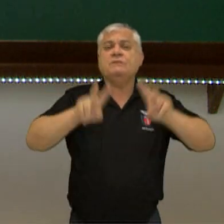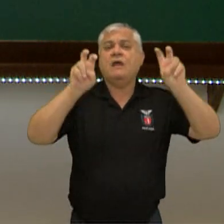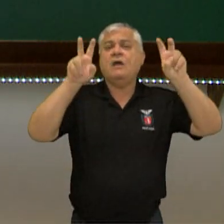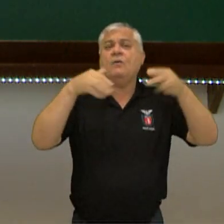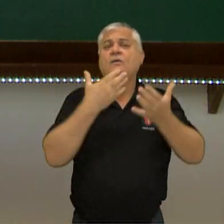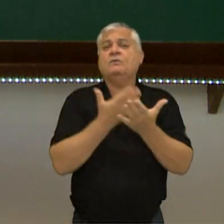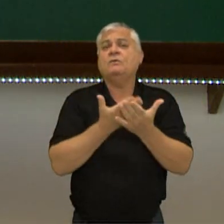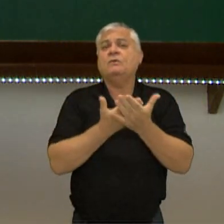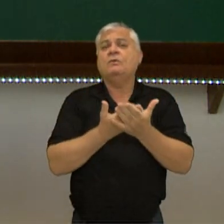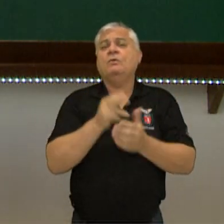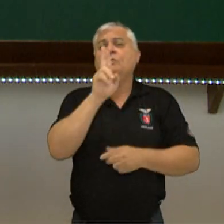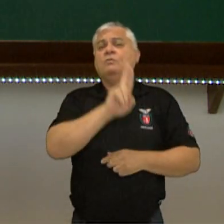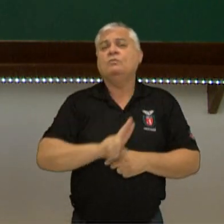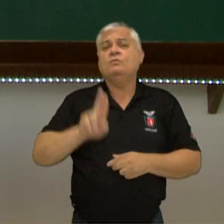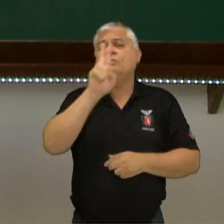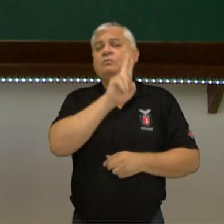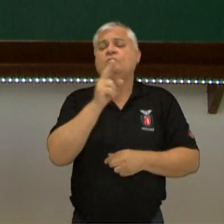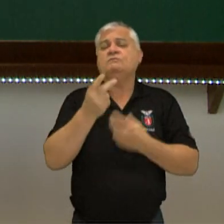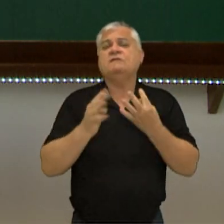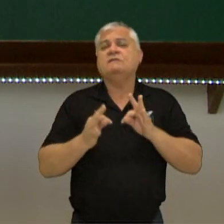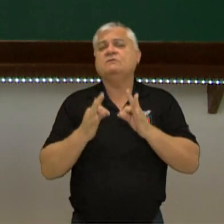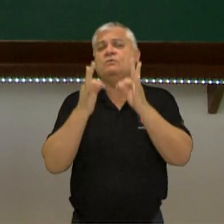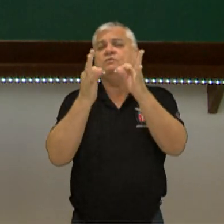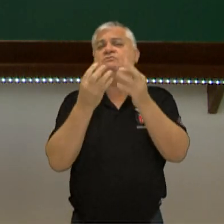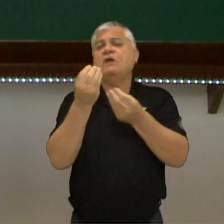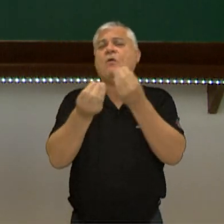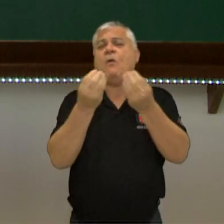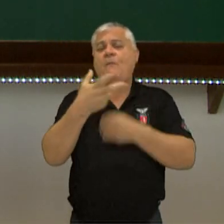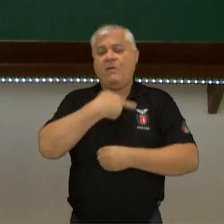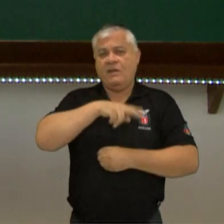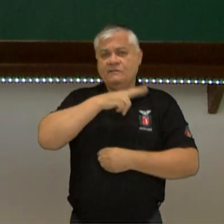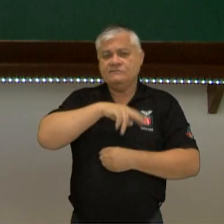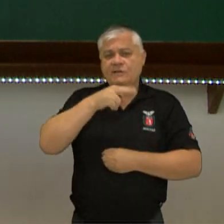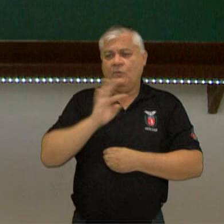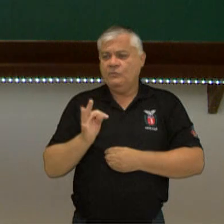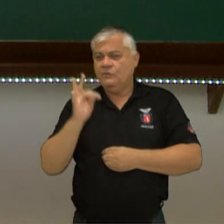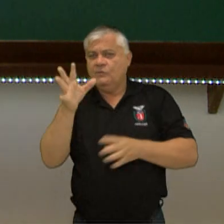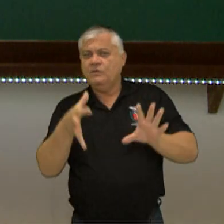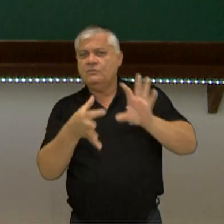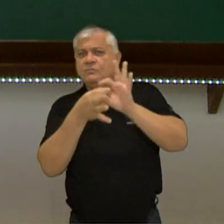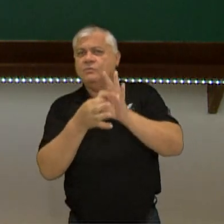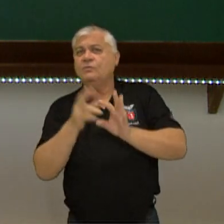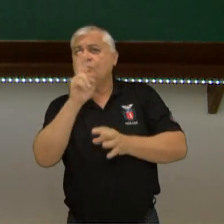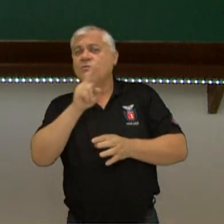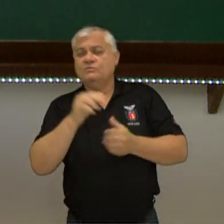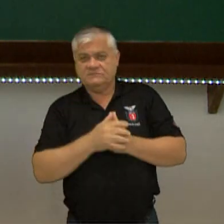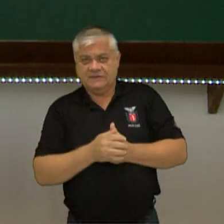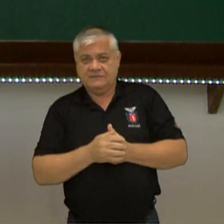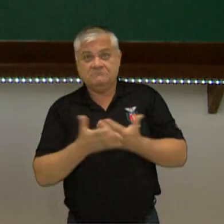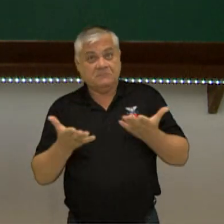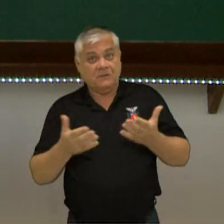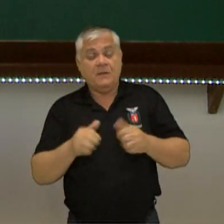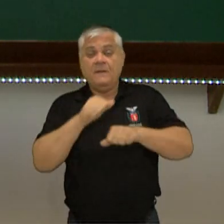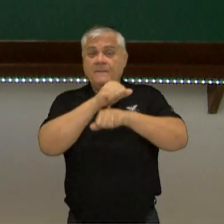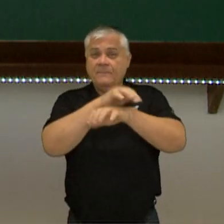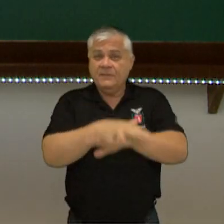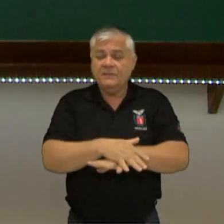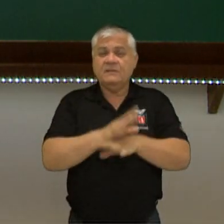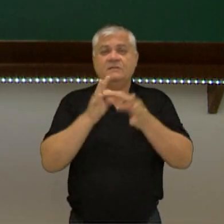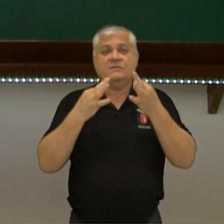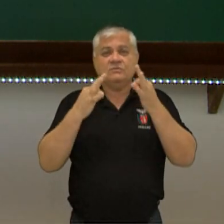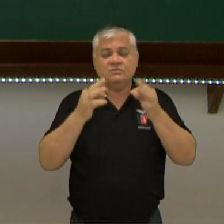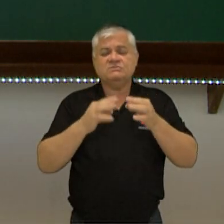toda, ou seja, como que as religiões, as tradições têm utilizado atualmente as mídias, as tecnologias,